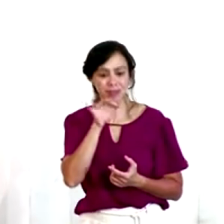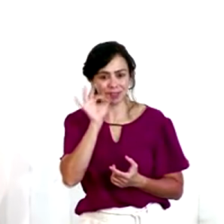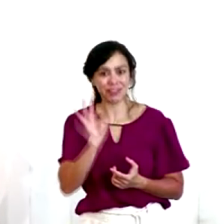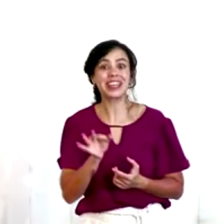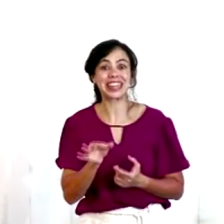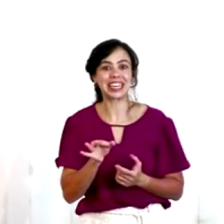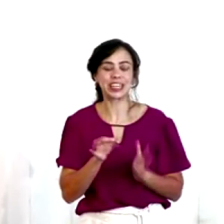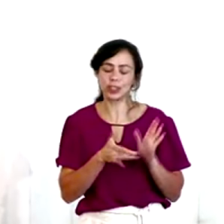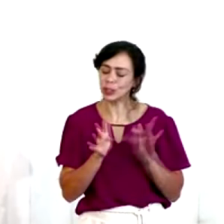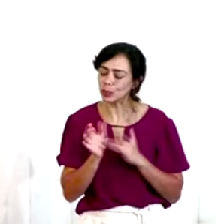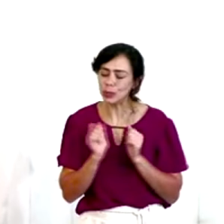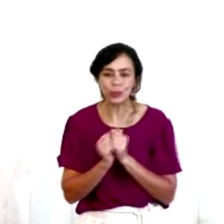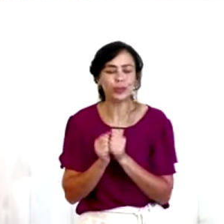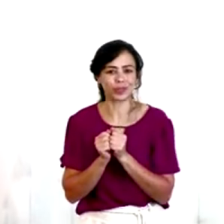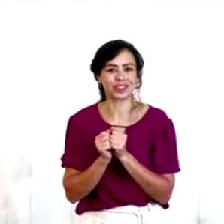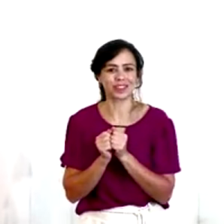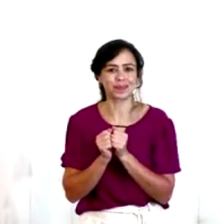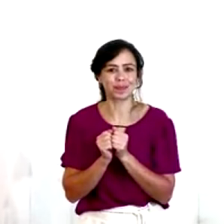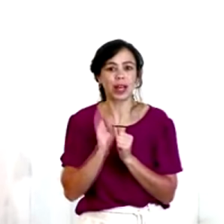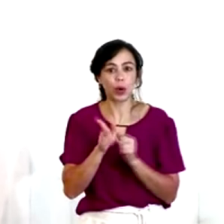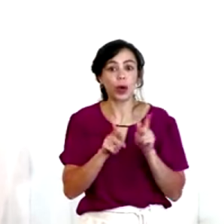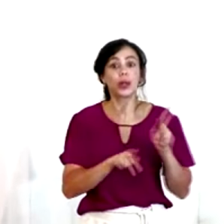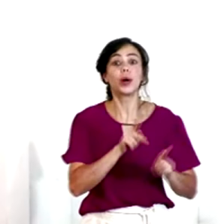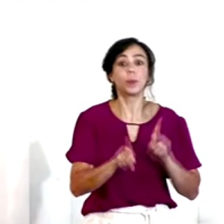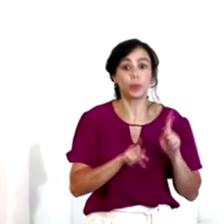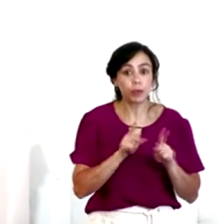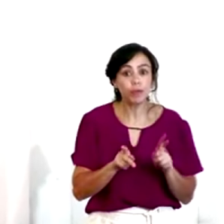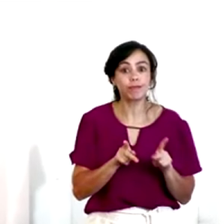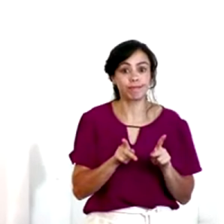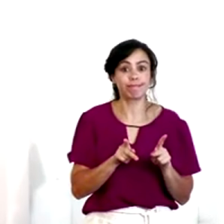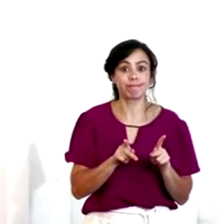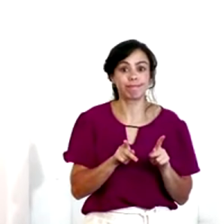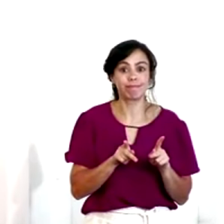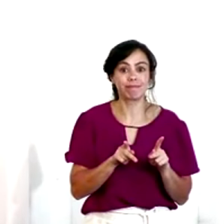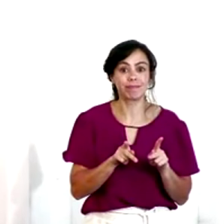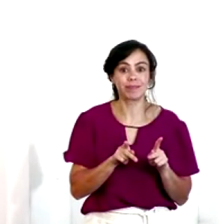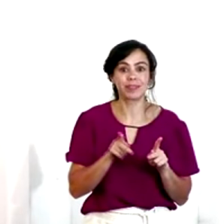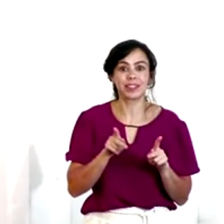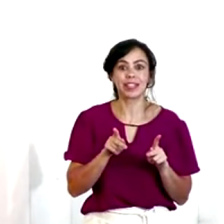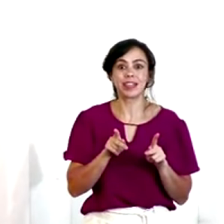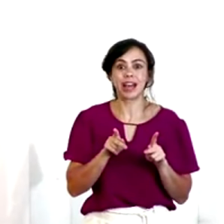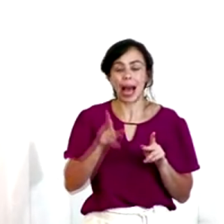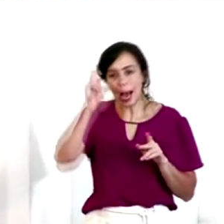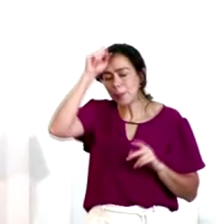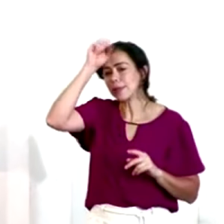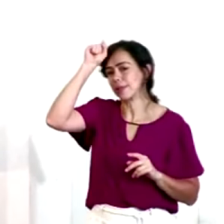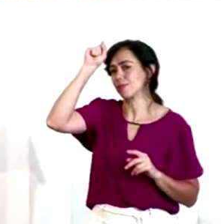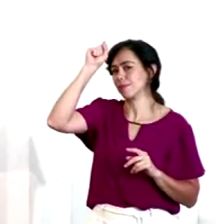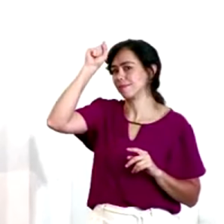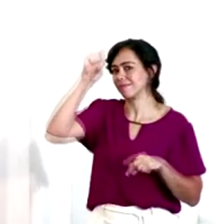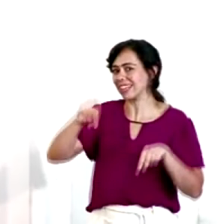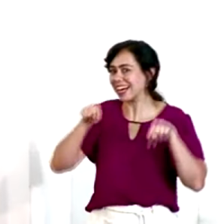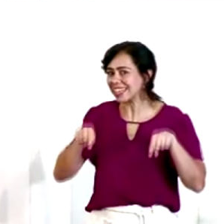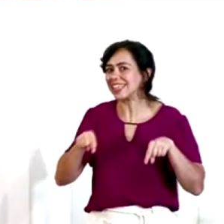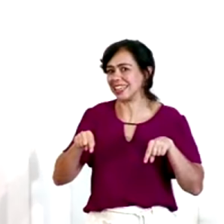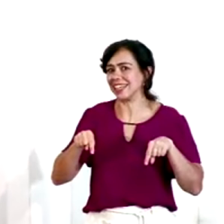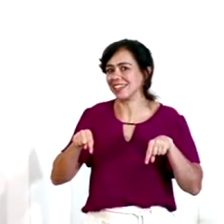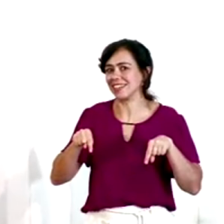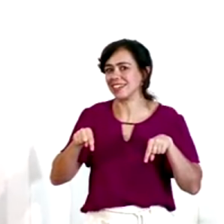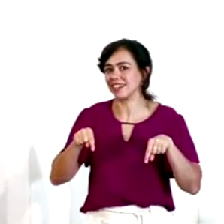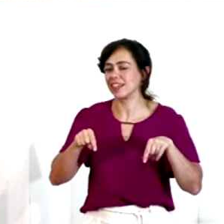Isso nos ensina de que a vida nesta terra, neste mundo, é uma vida